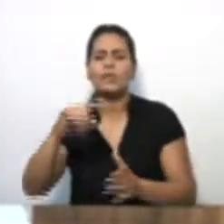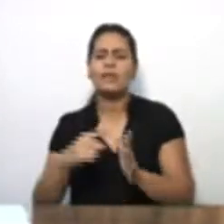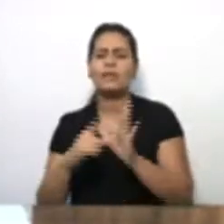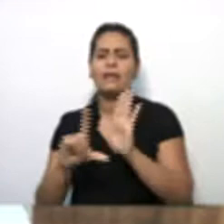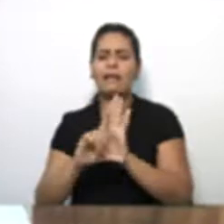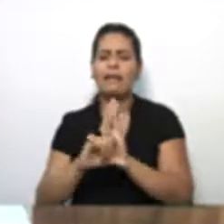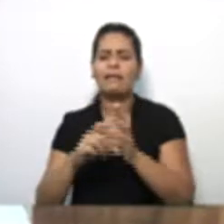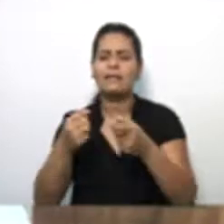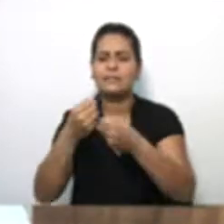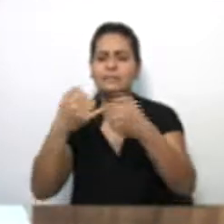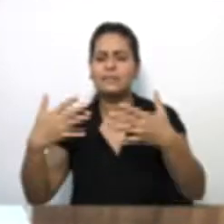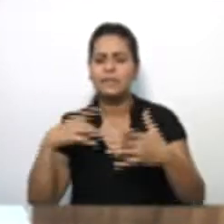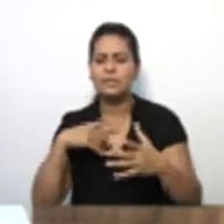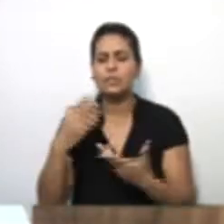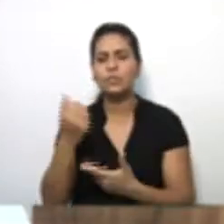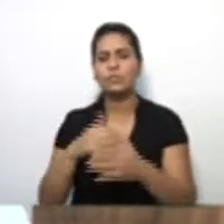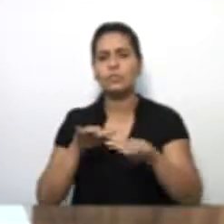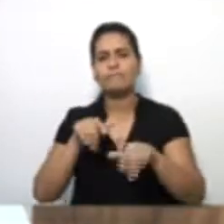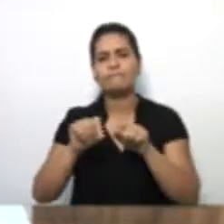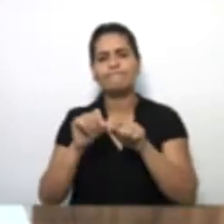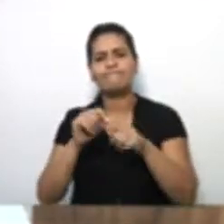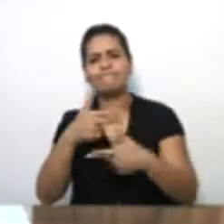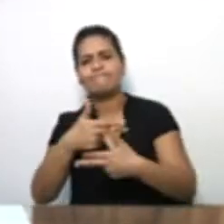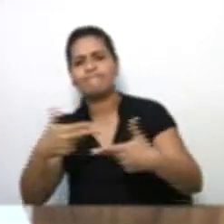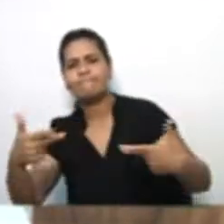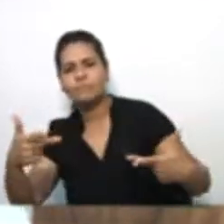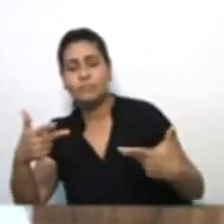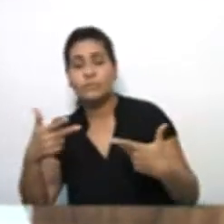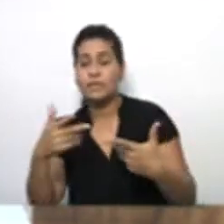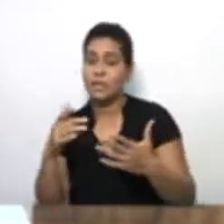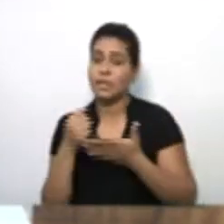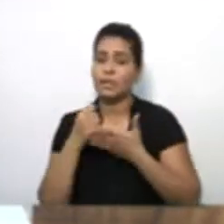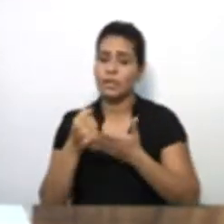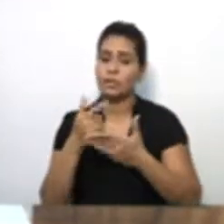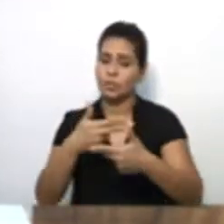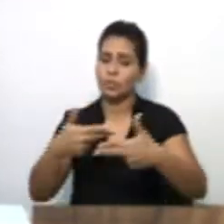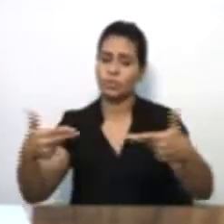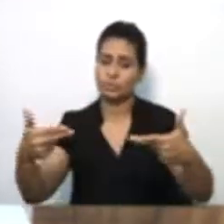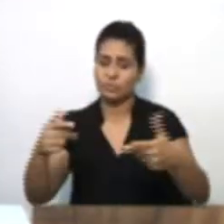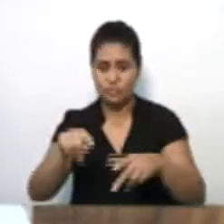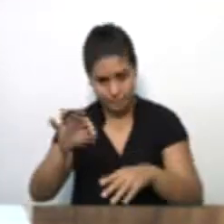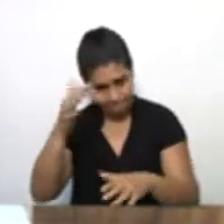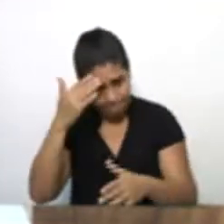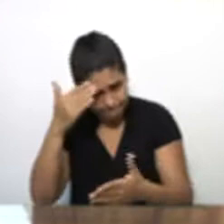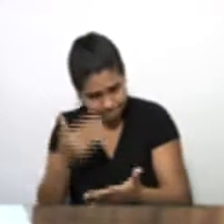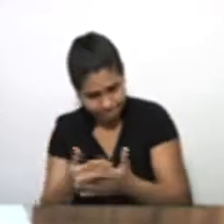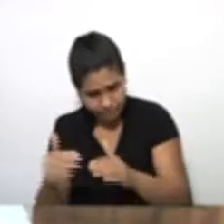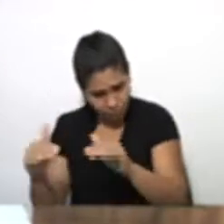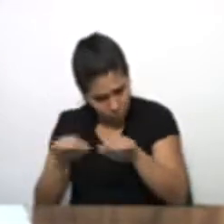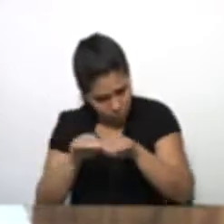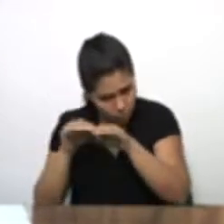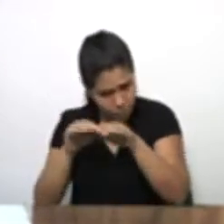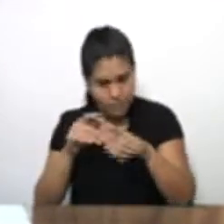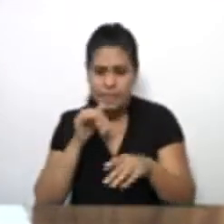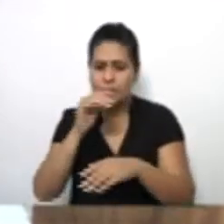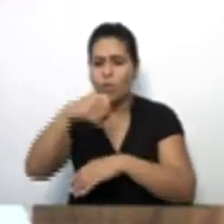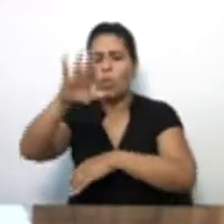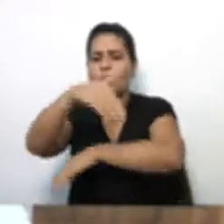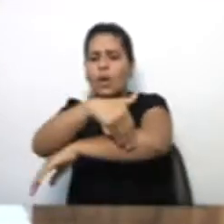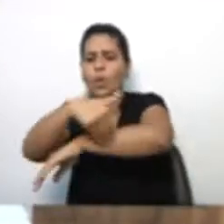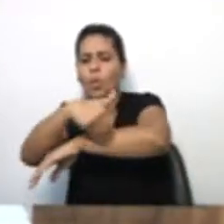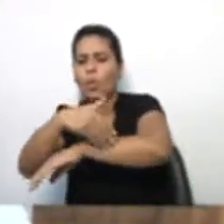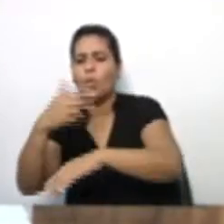atribui a elas essas tarefas de produzirem os bens e serviços. Você concorda comigo que quando você está aí pela rua e alguém